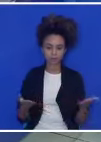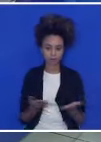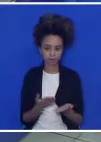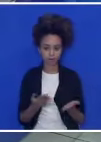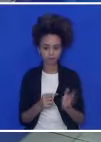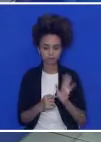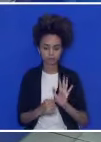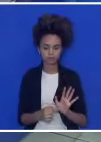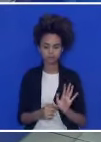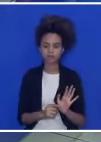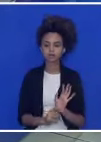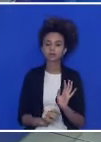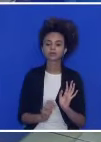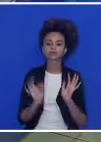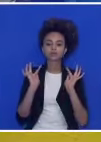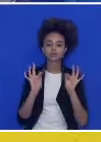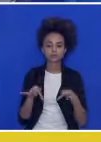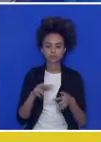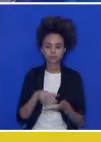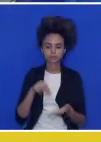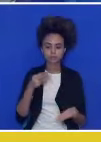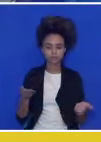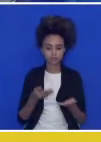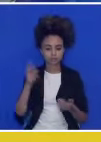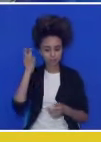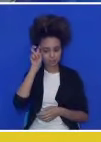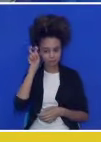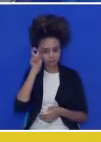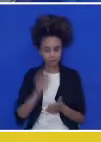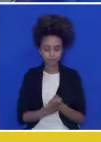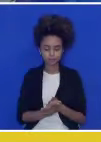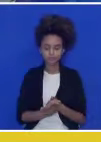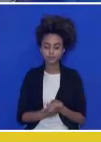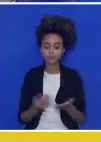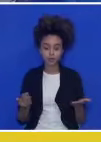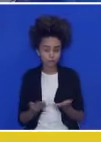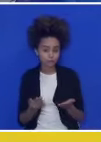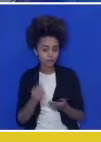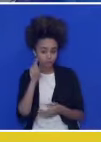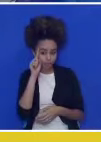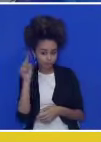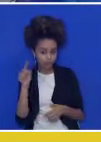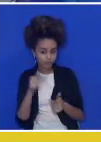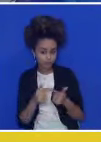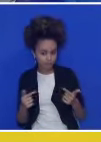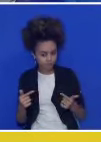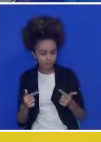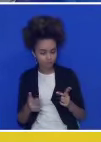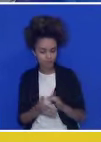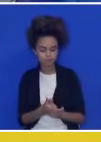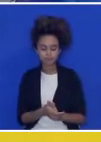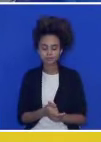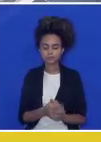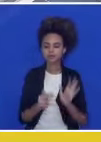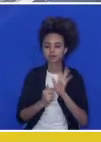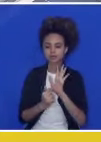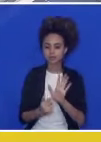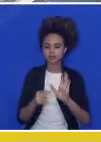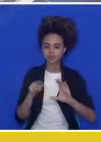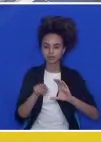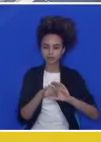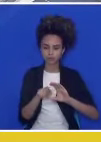Agora passaremos ao último sorteio desta quinta-feira. Será que hoje é o seu dia de sorte? Vamos